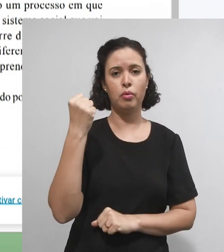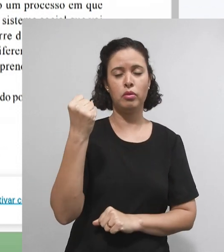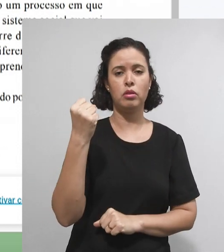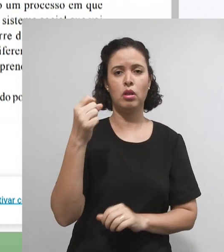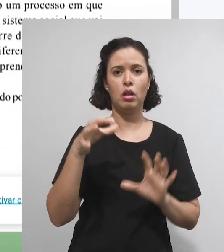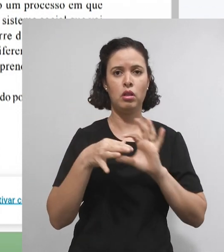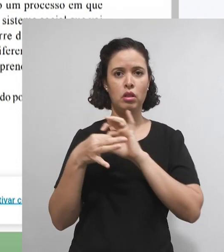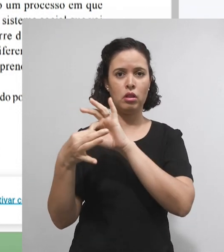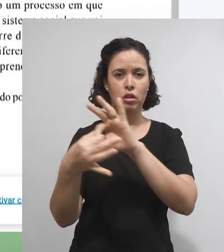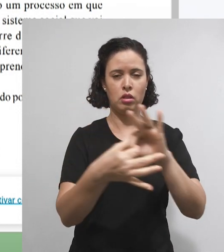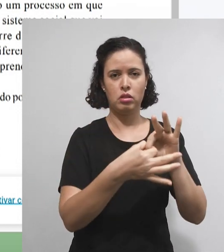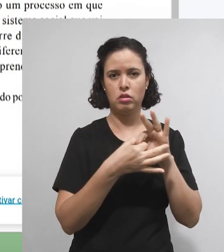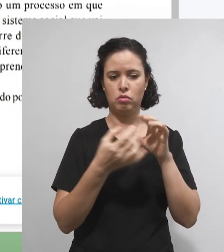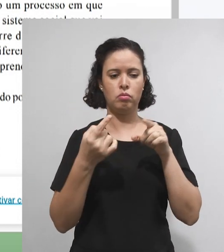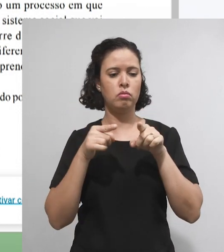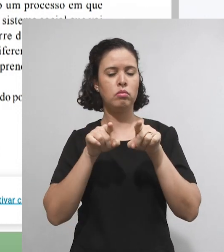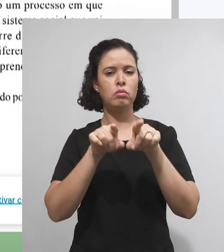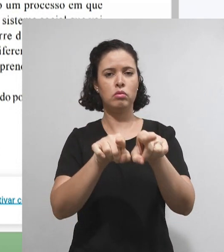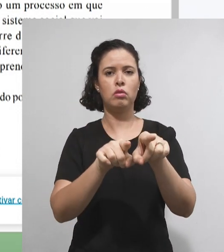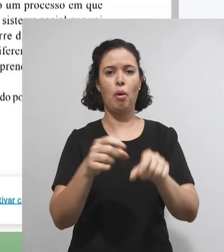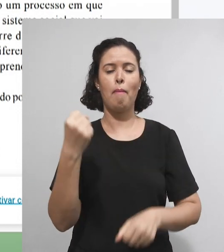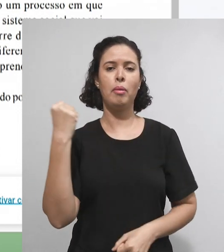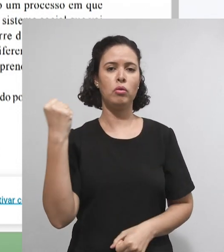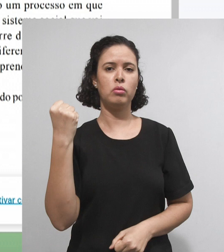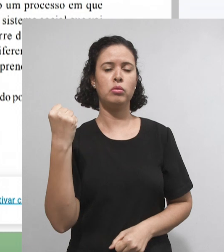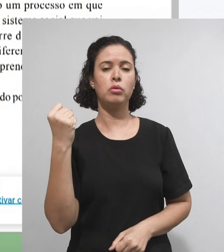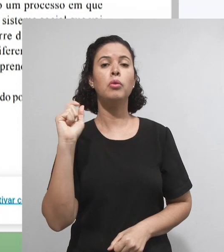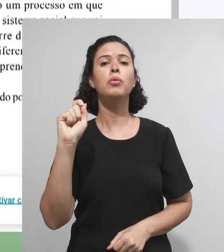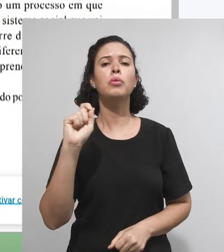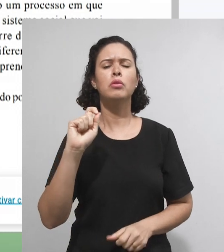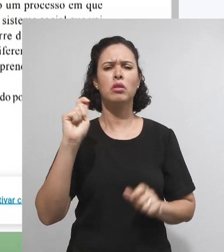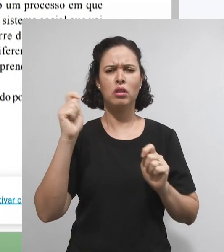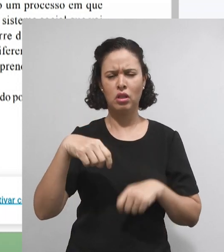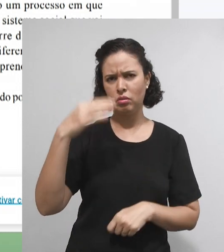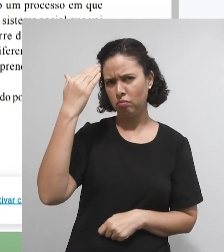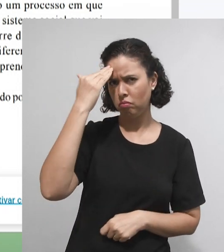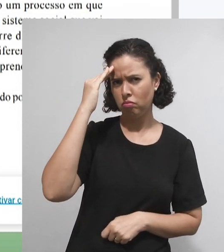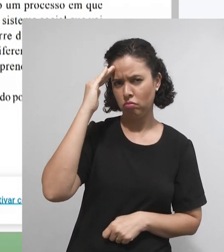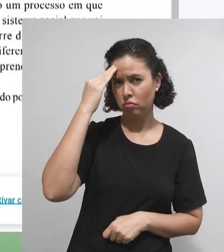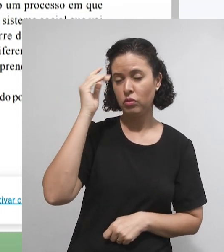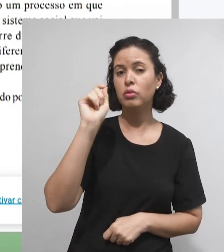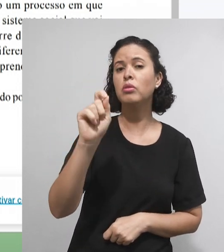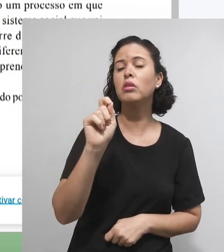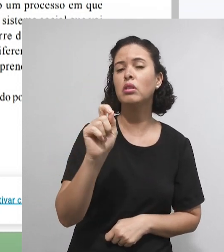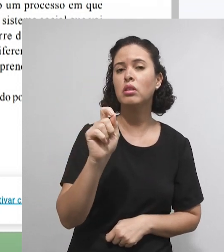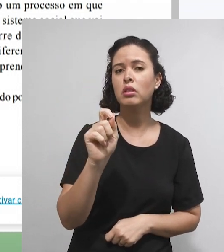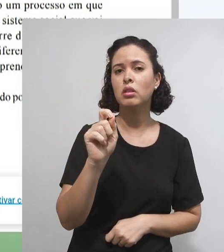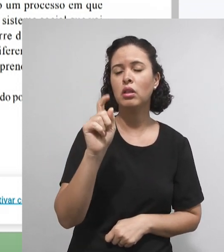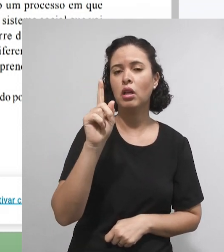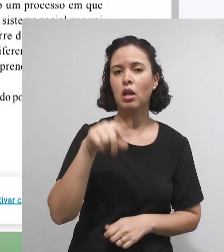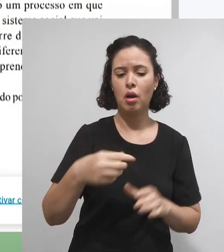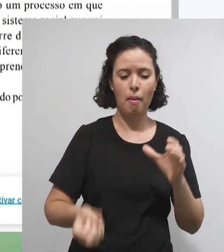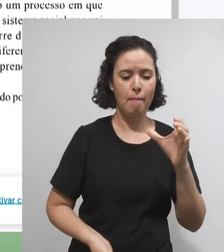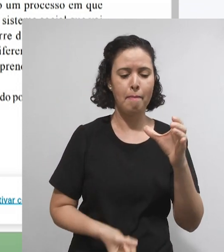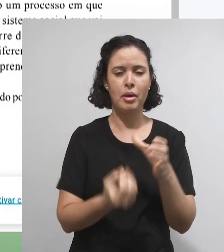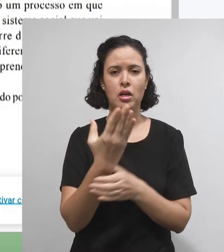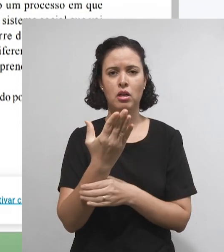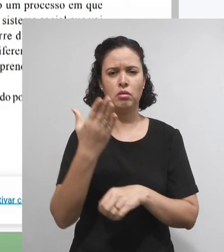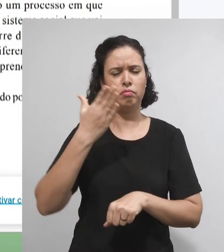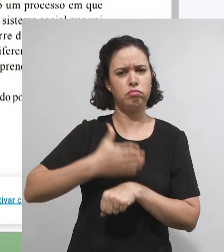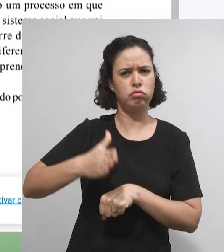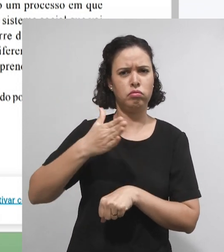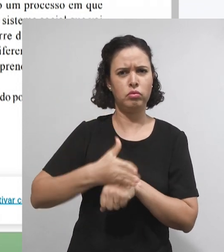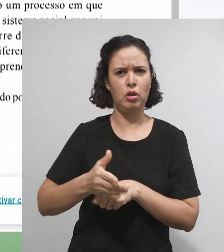poder mantêm uma relação intrínseca. O poder pode ser entendido nessa perspectiva como fruto de uma